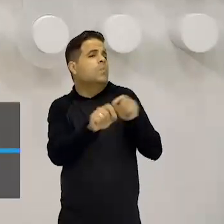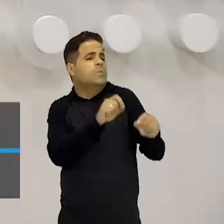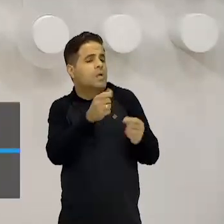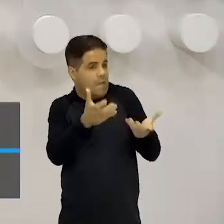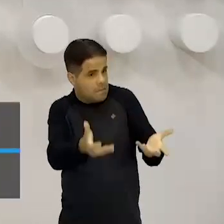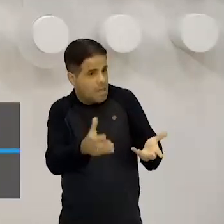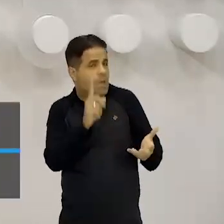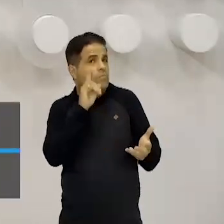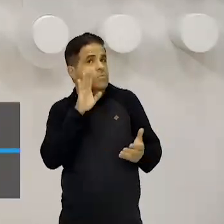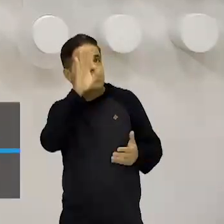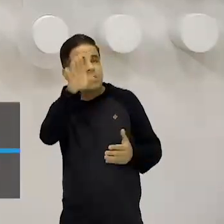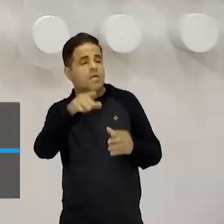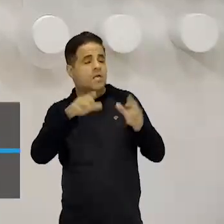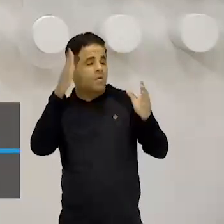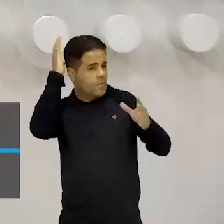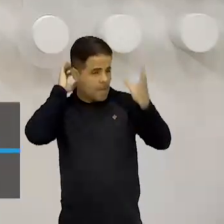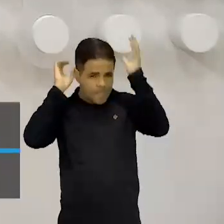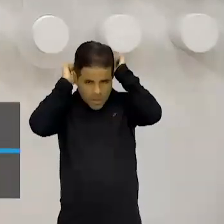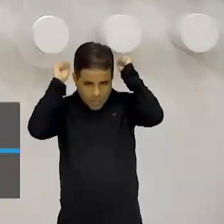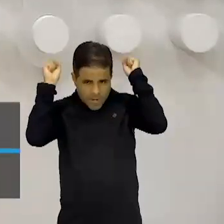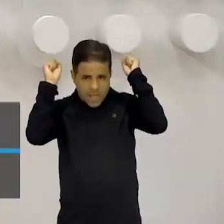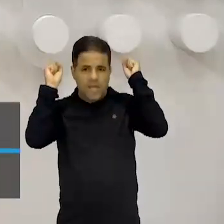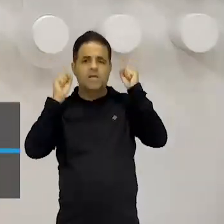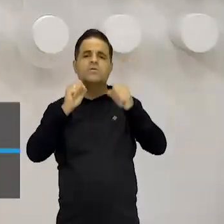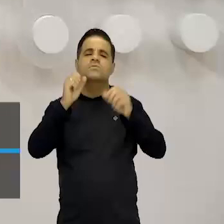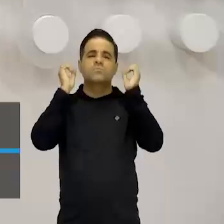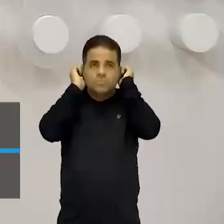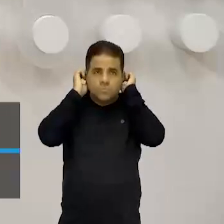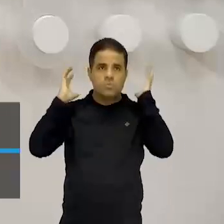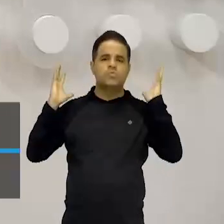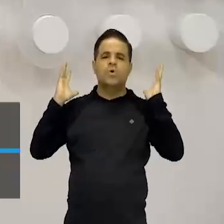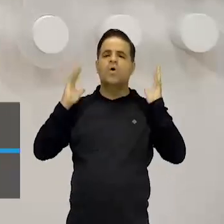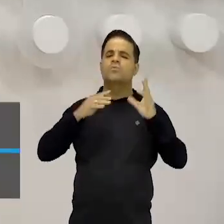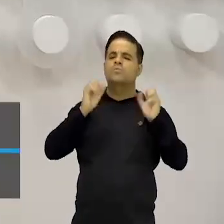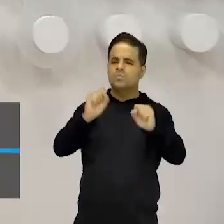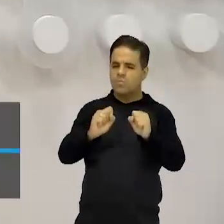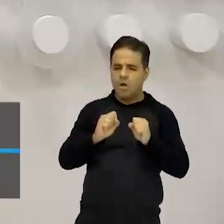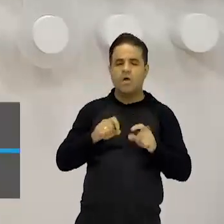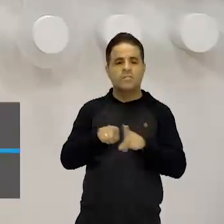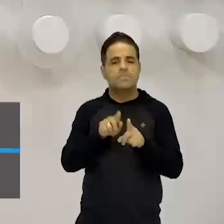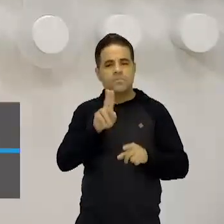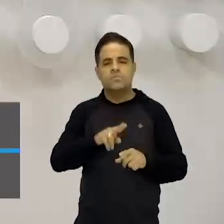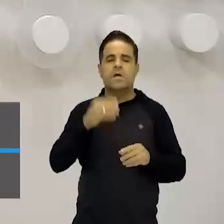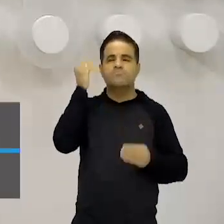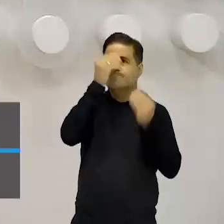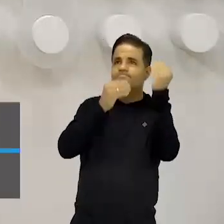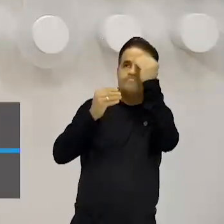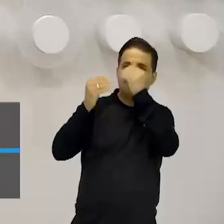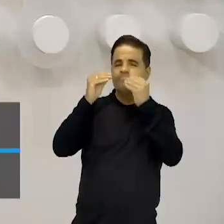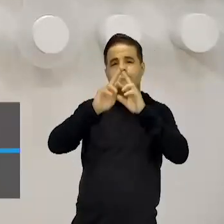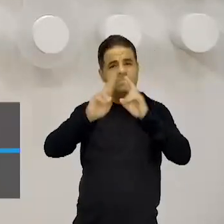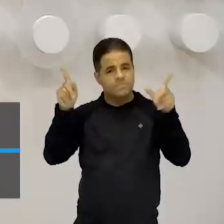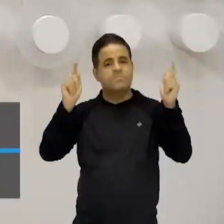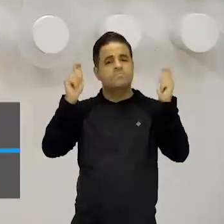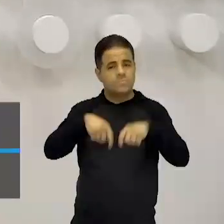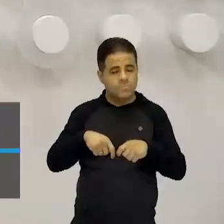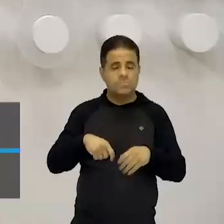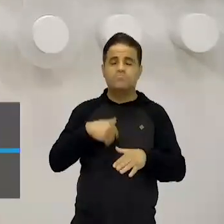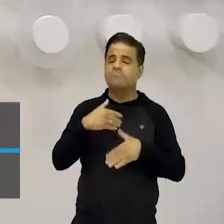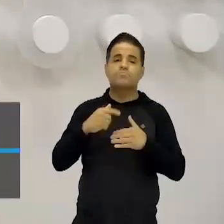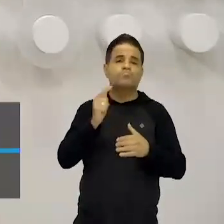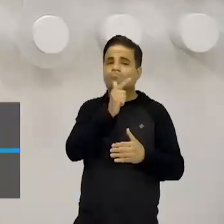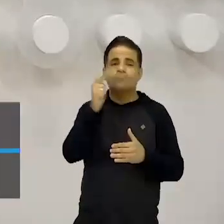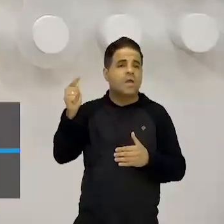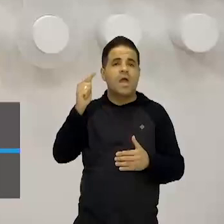ele quer ir um dia com o cabelo preso, ele vai. Se ele quiser com o cabelo solto, ele vai. Se ele quiser usar uma maquiagem diferente, ele vai. Então,